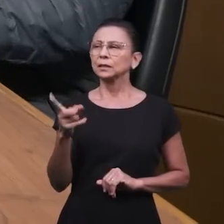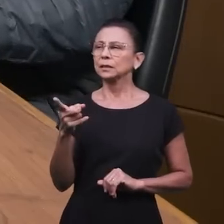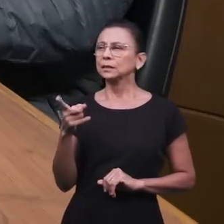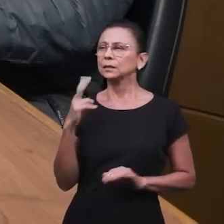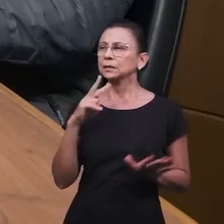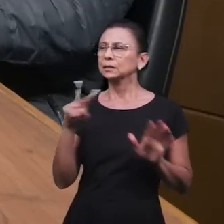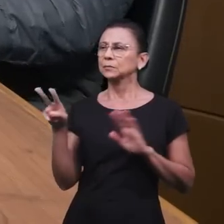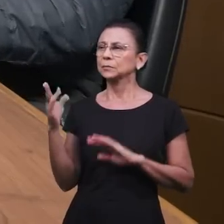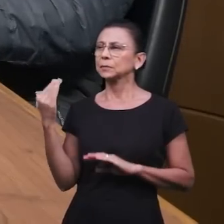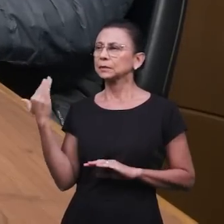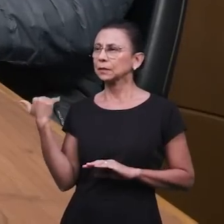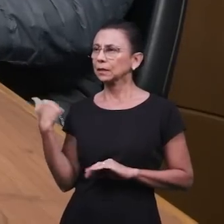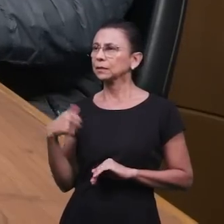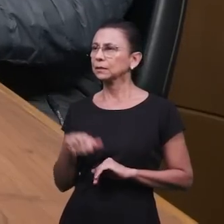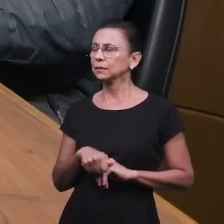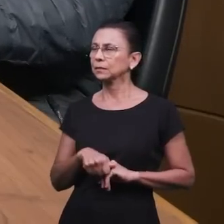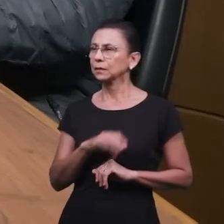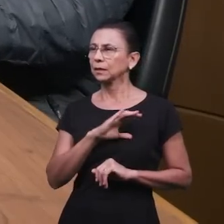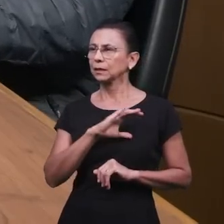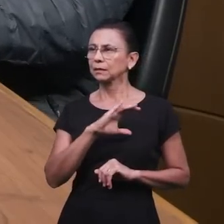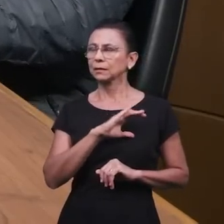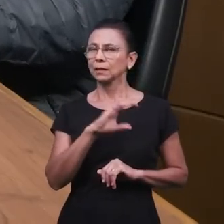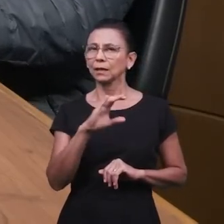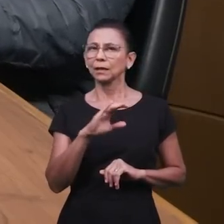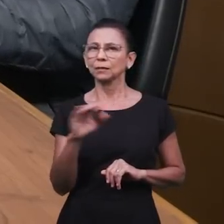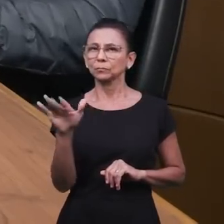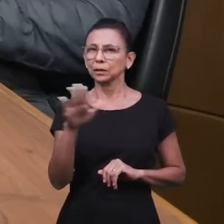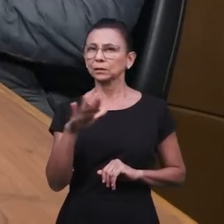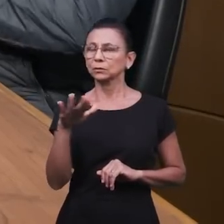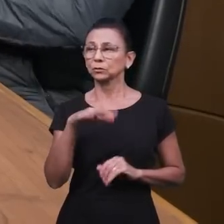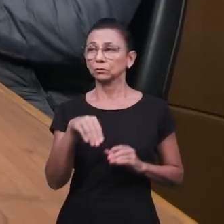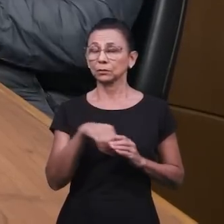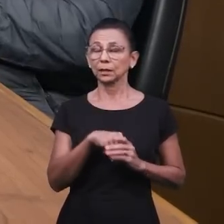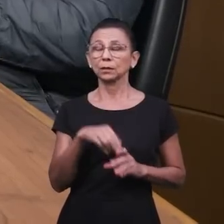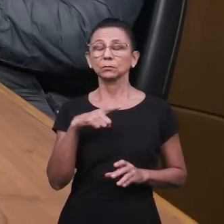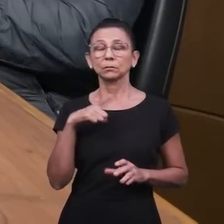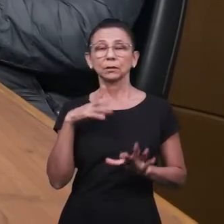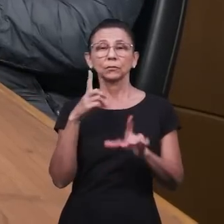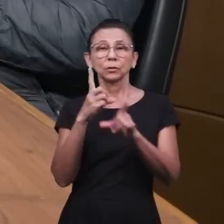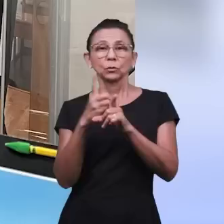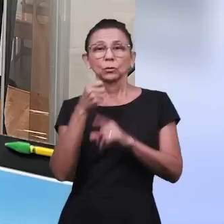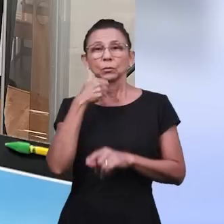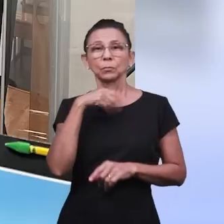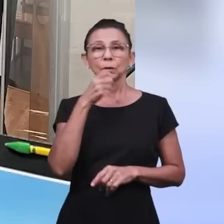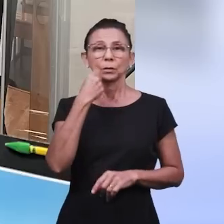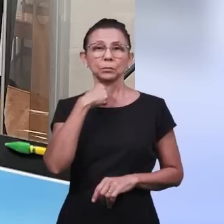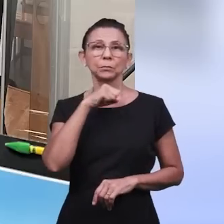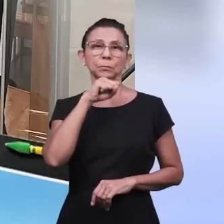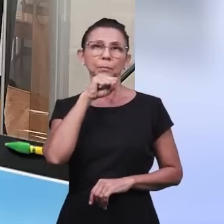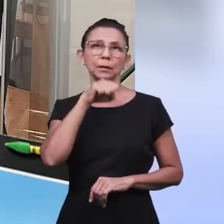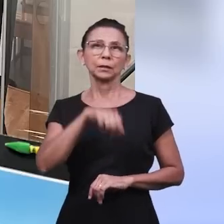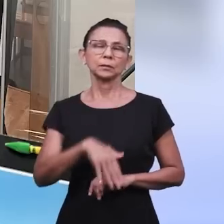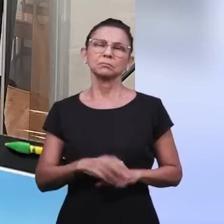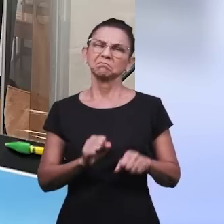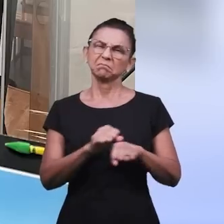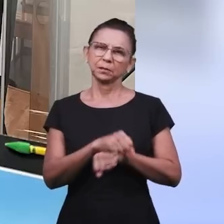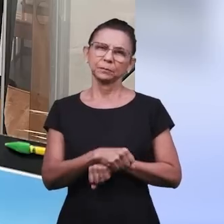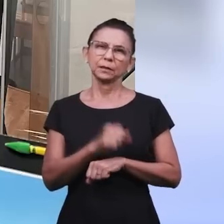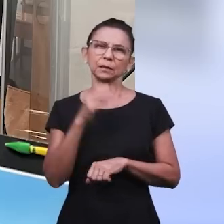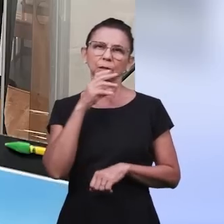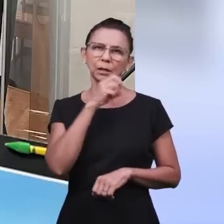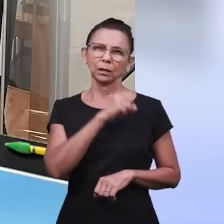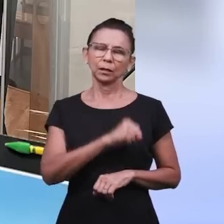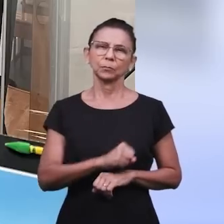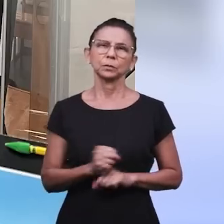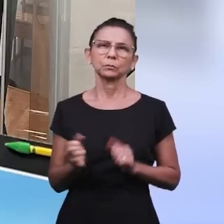passada, lá na igreja de Orlando, que o senhor é pastor, nós tivemos... Nós tivemos lá em Orlando, semana passada, um encontro com os pais e